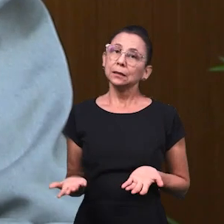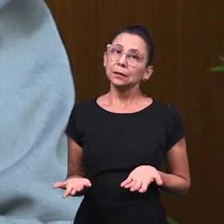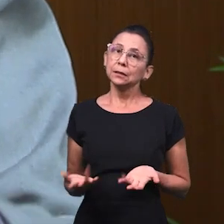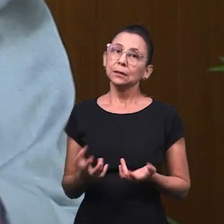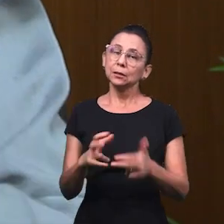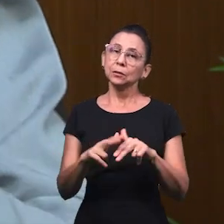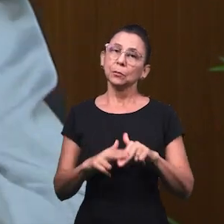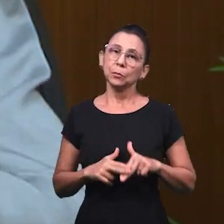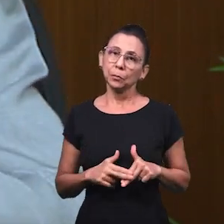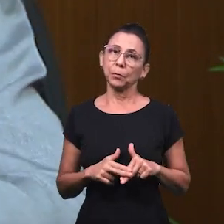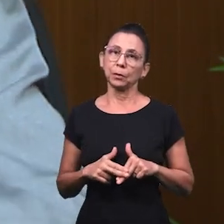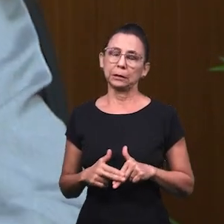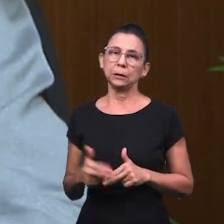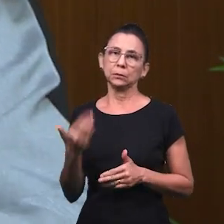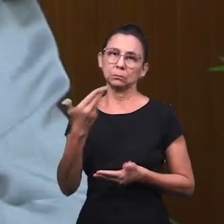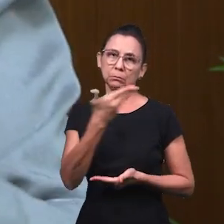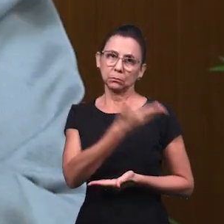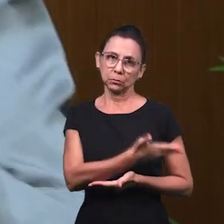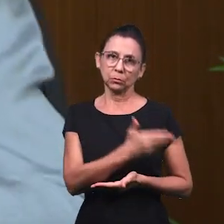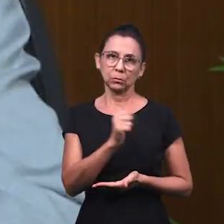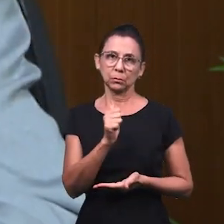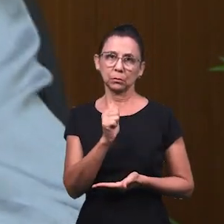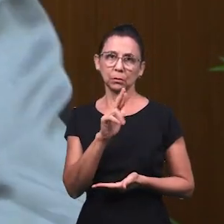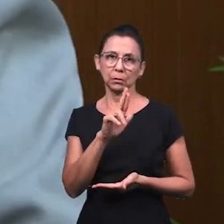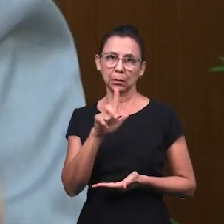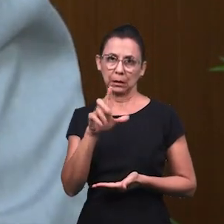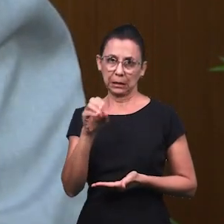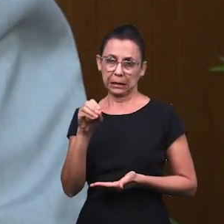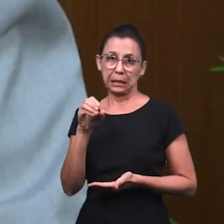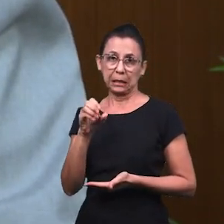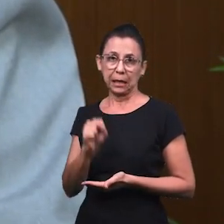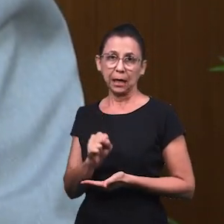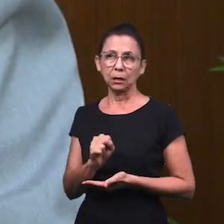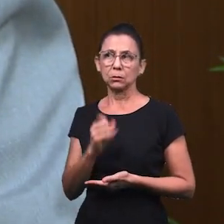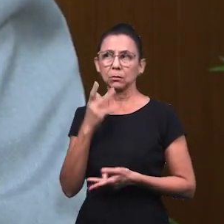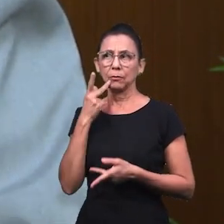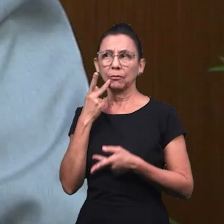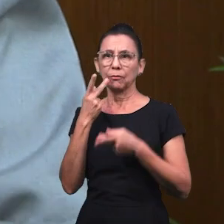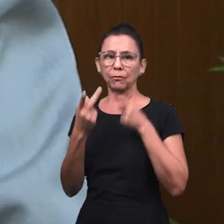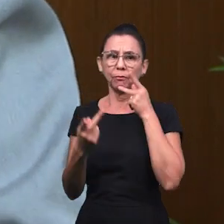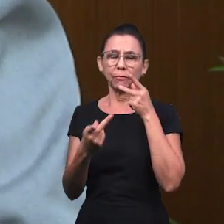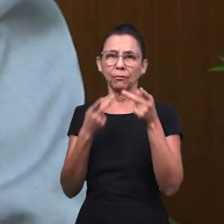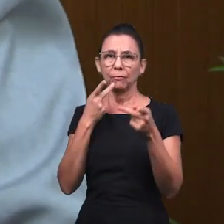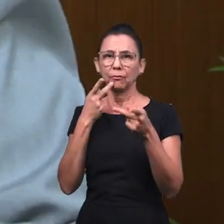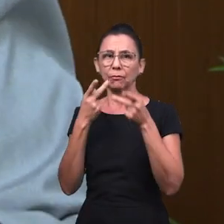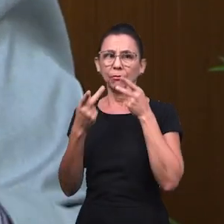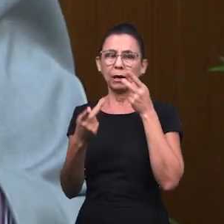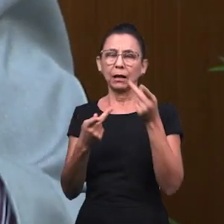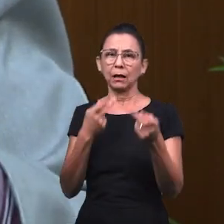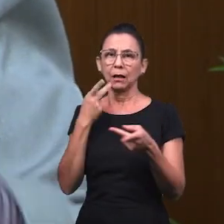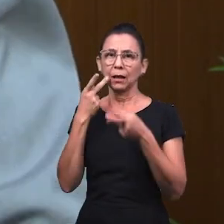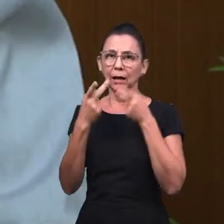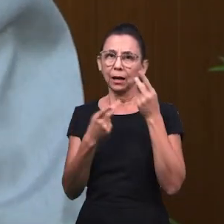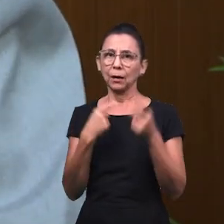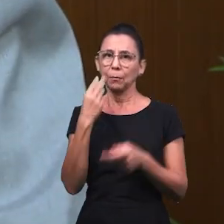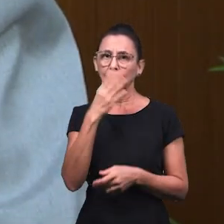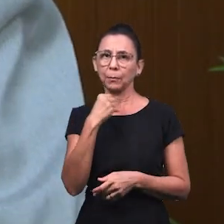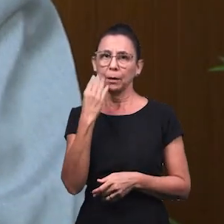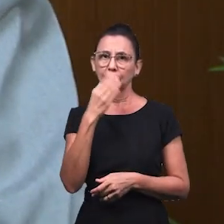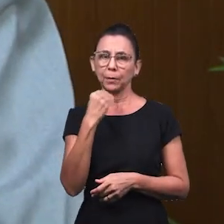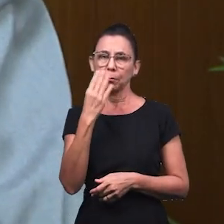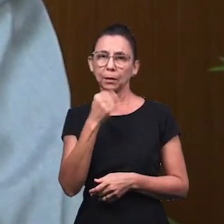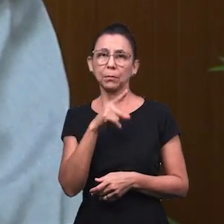por isso, o fato do Carlos falar, como nós estamos ouvindo agora, em si já é um exemplo